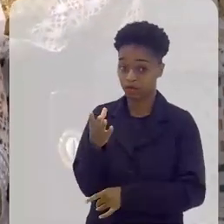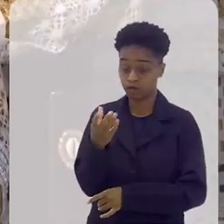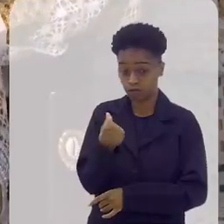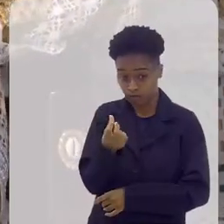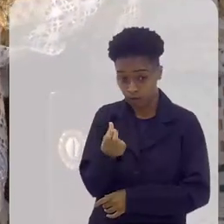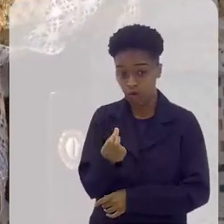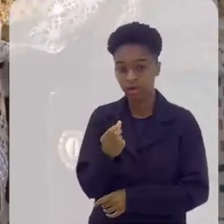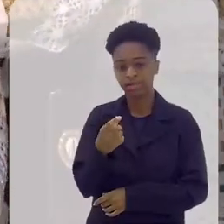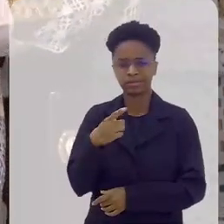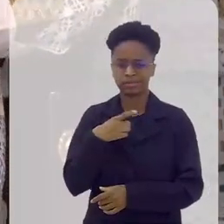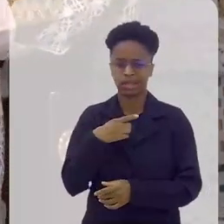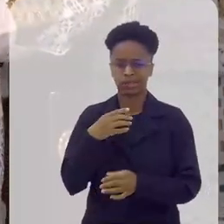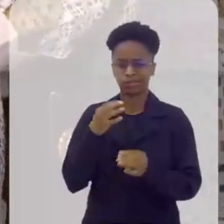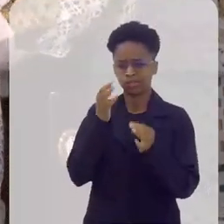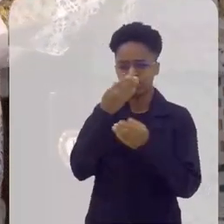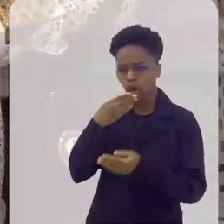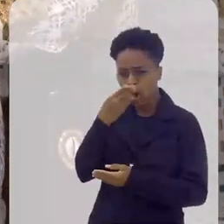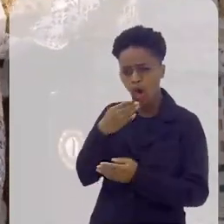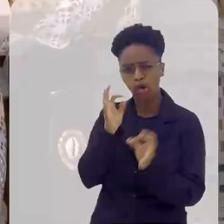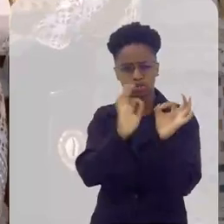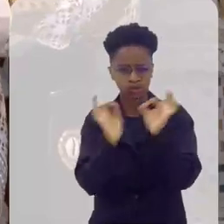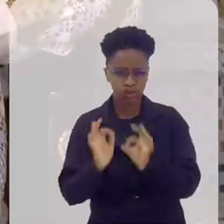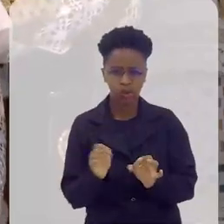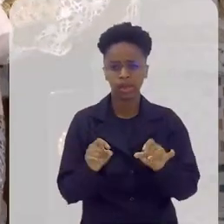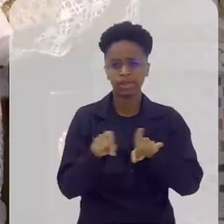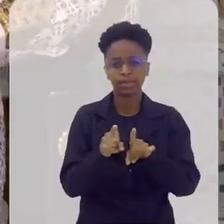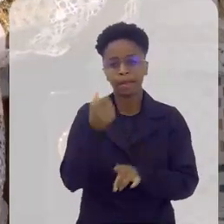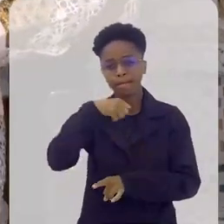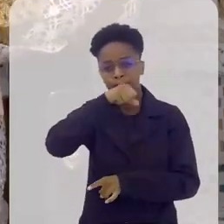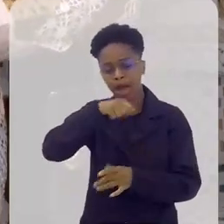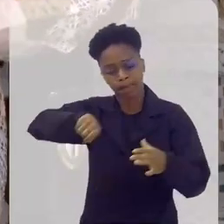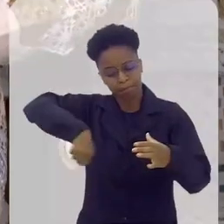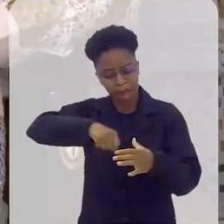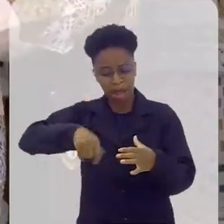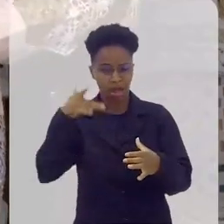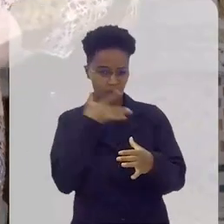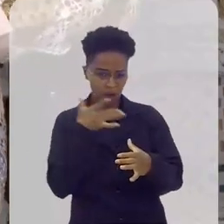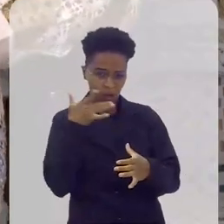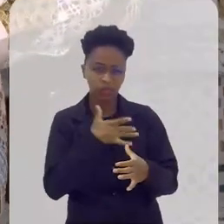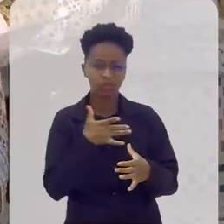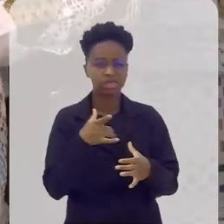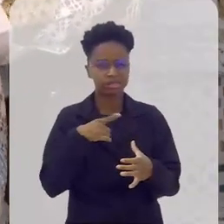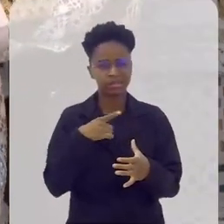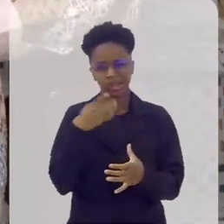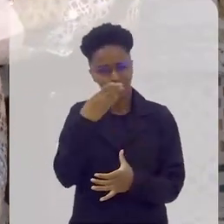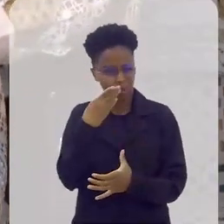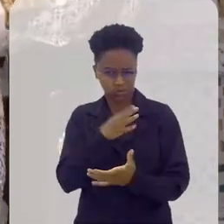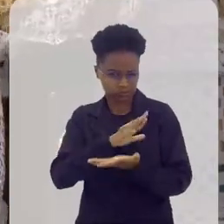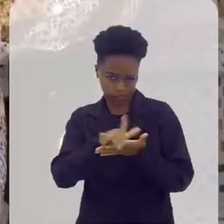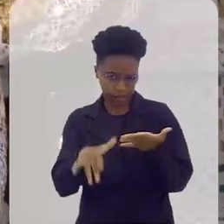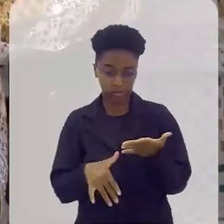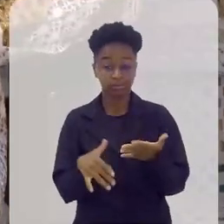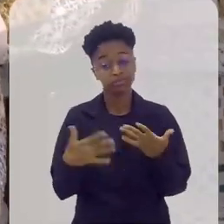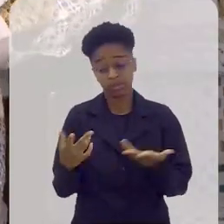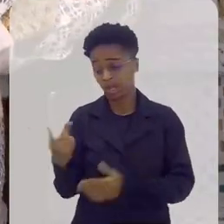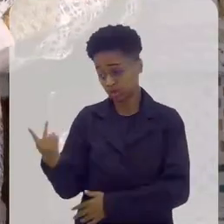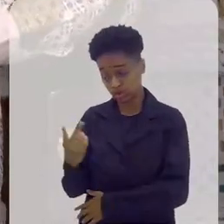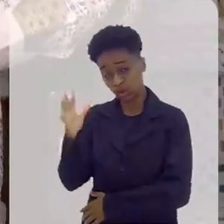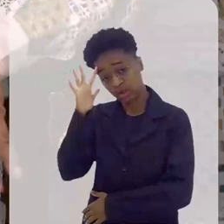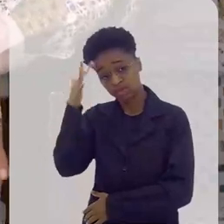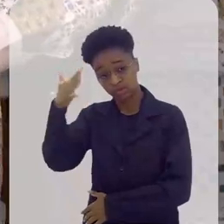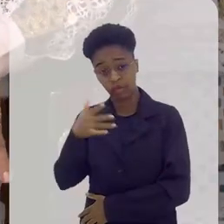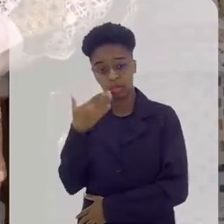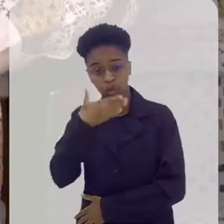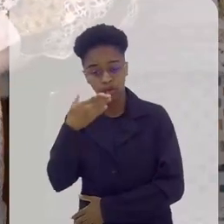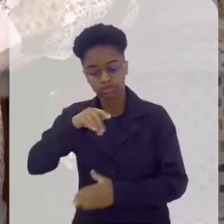católicas e muito prendadas e faziam muitos doces, minha mãe era muito exímia na cozinha, fazia muitos doces, e elas resolveram